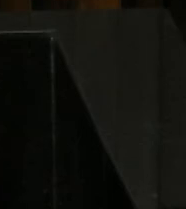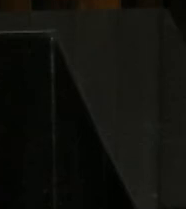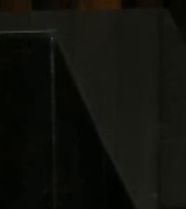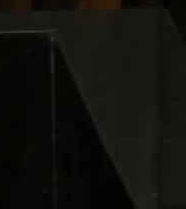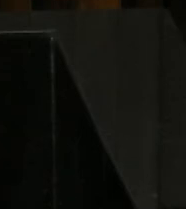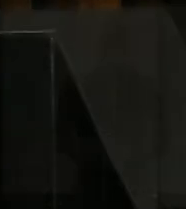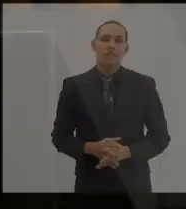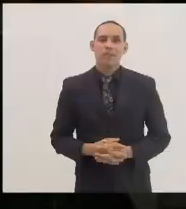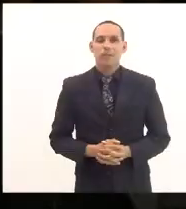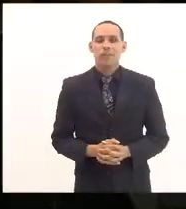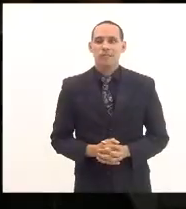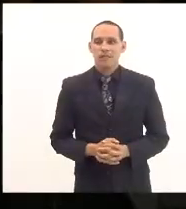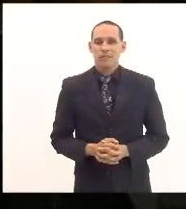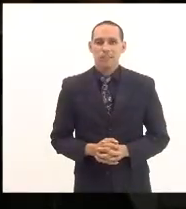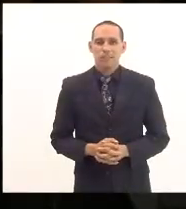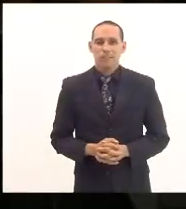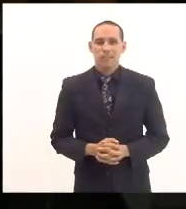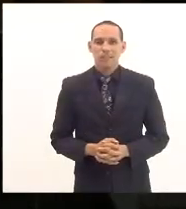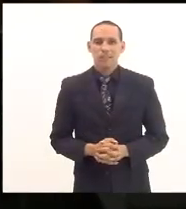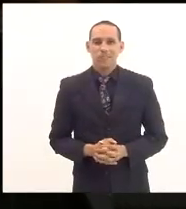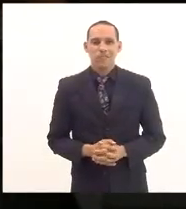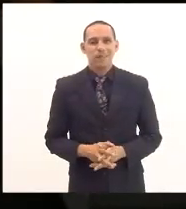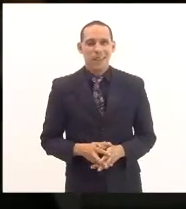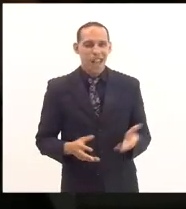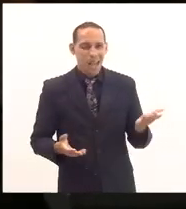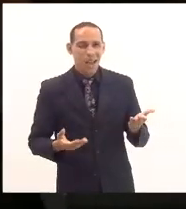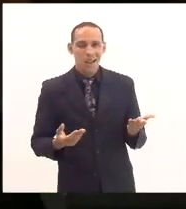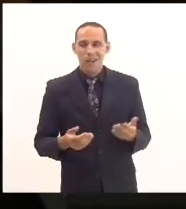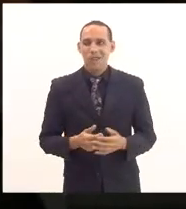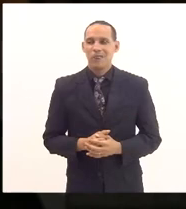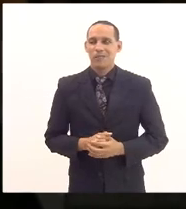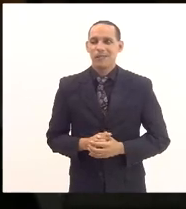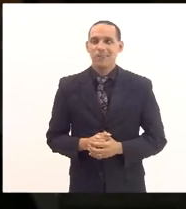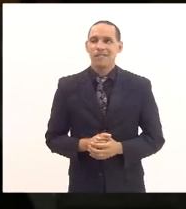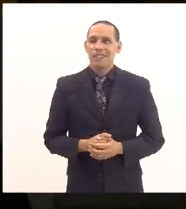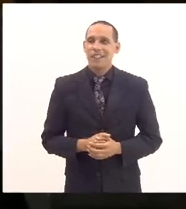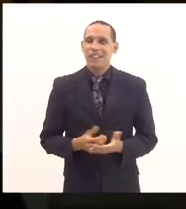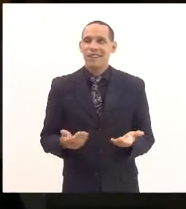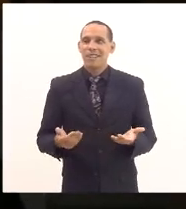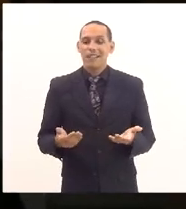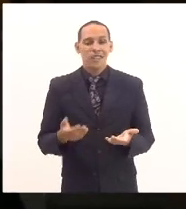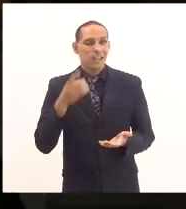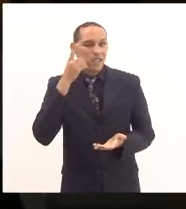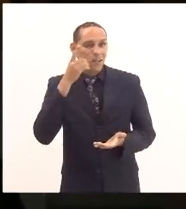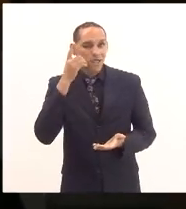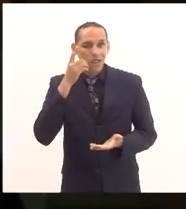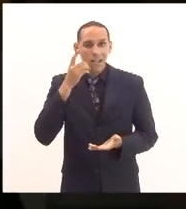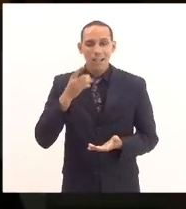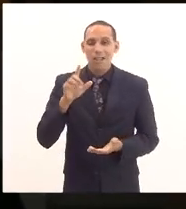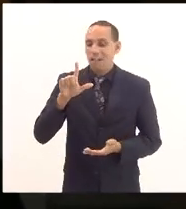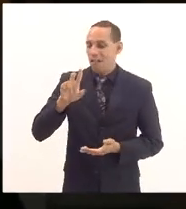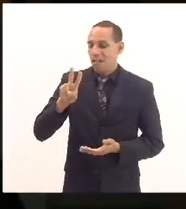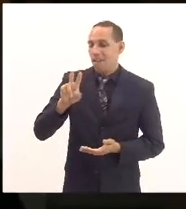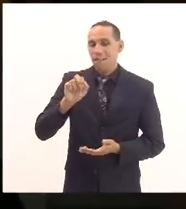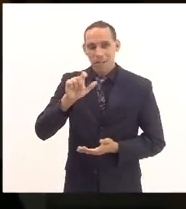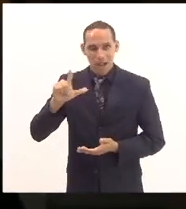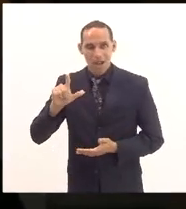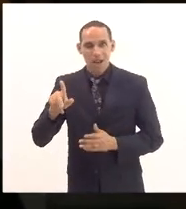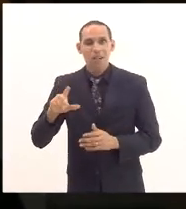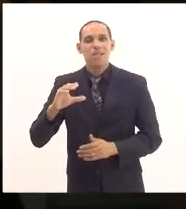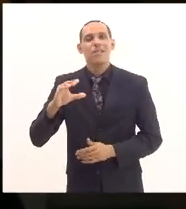presidente, em exercício, deputado Val da Senhora, da